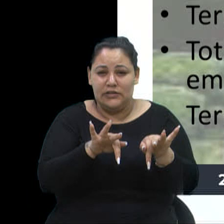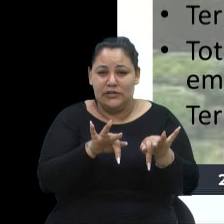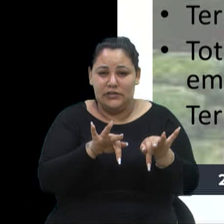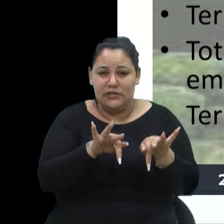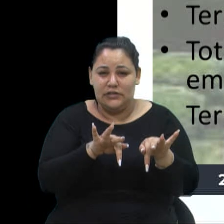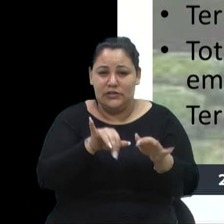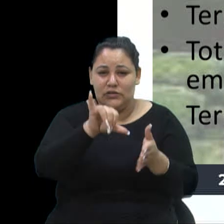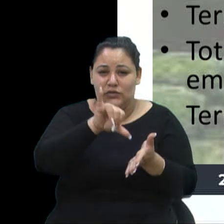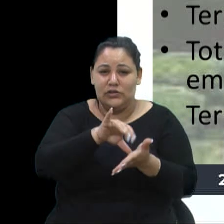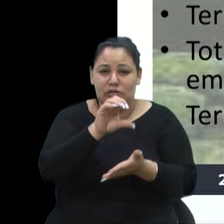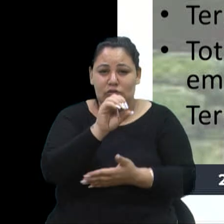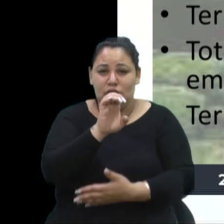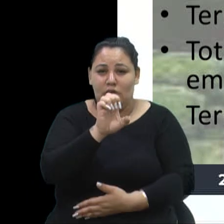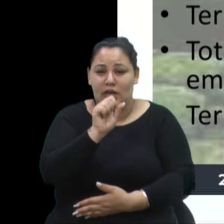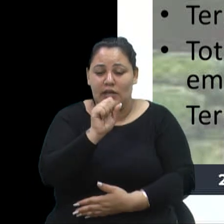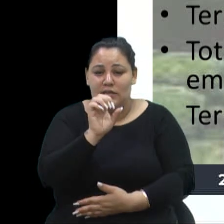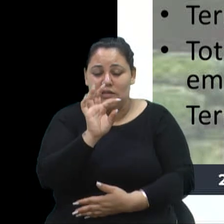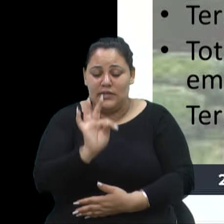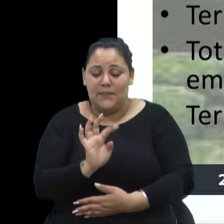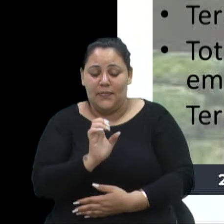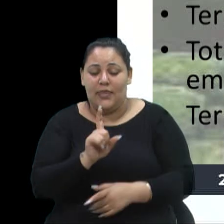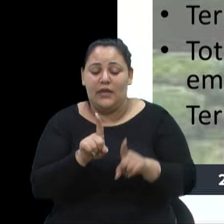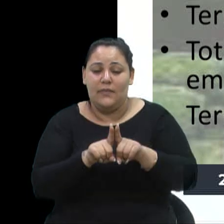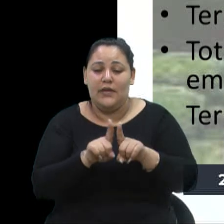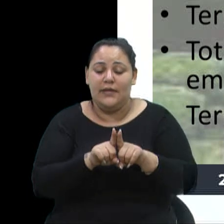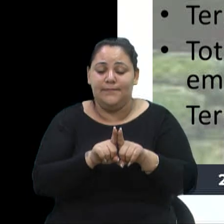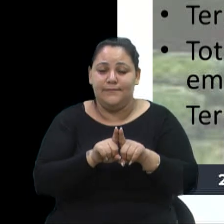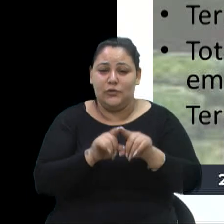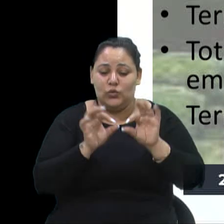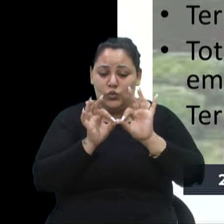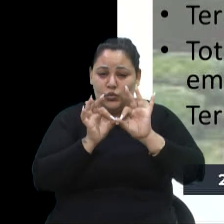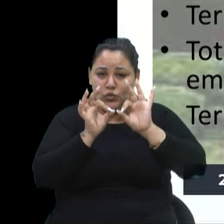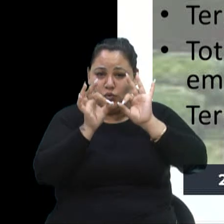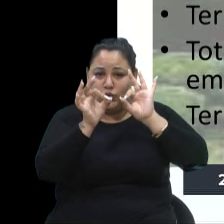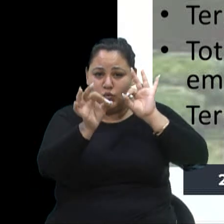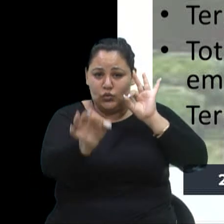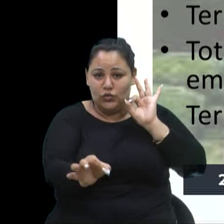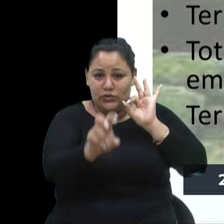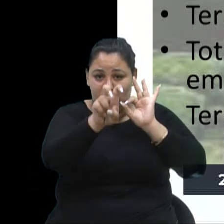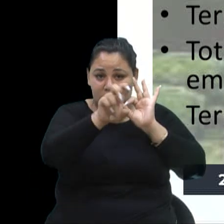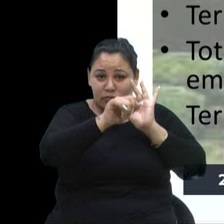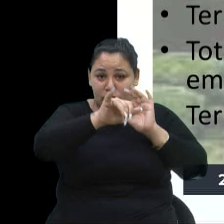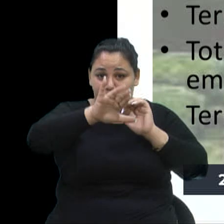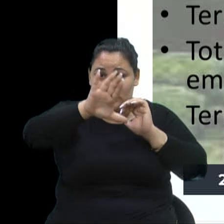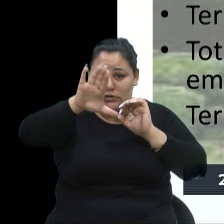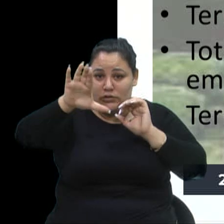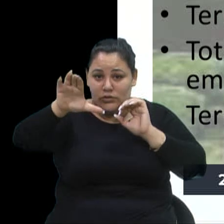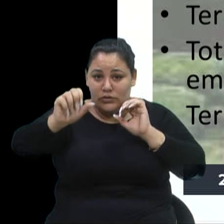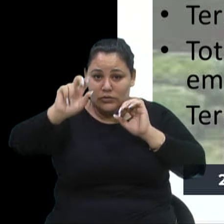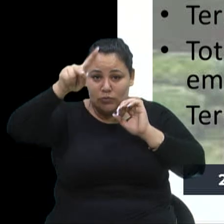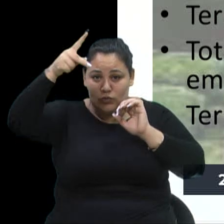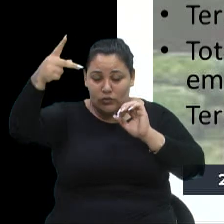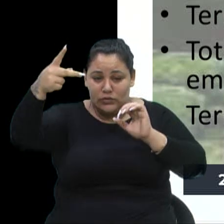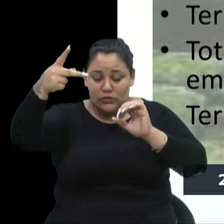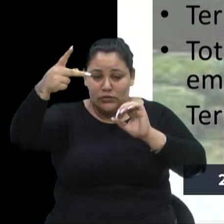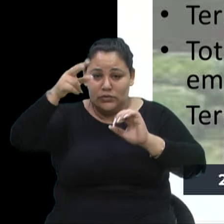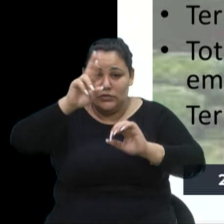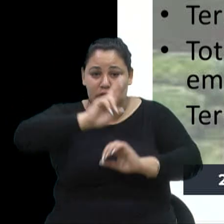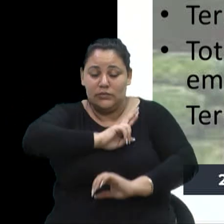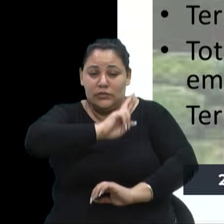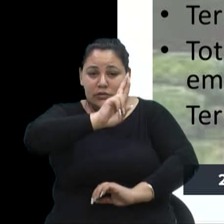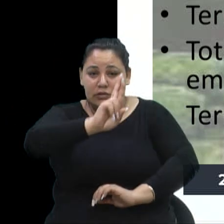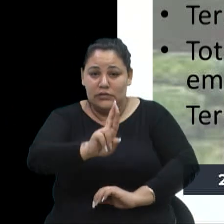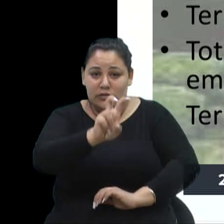com Mato Grosso. A extensão é de 5 milhões e 15 mil quilômetros quadrados, correspondente a 58%